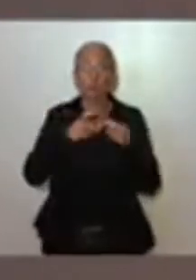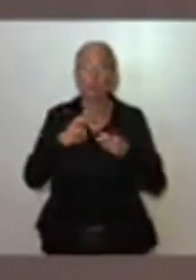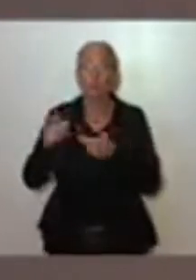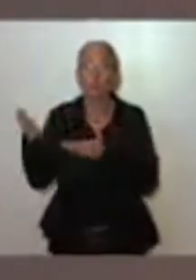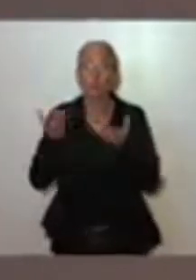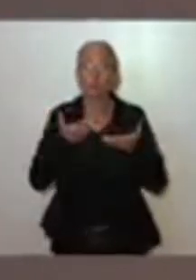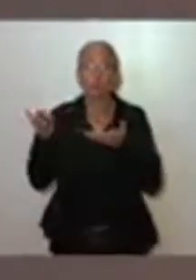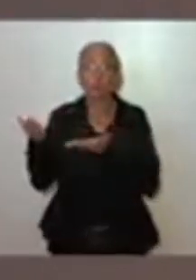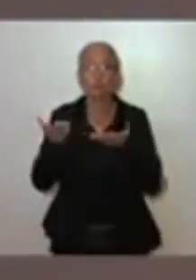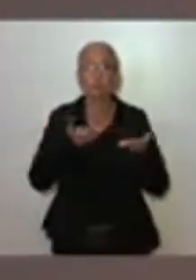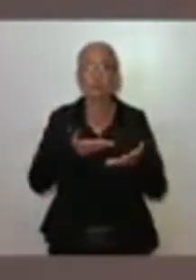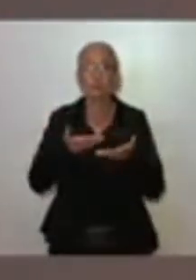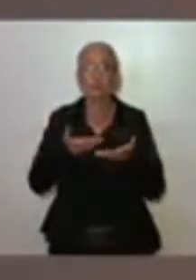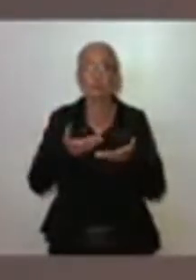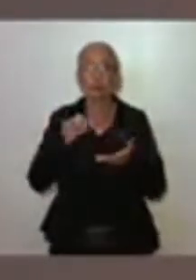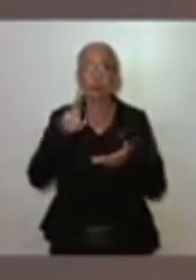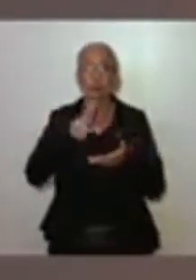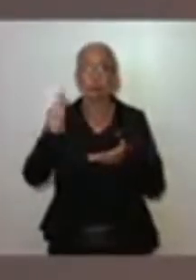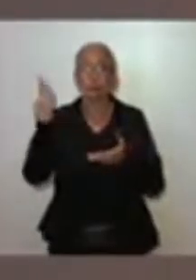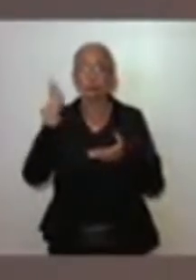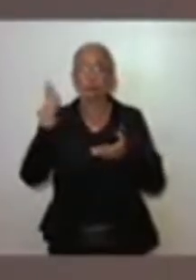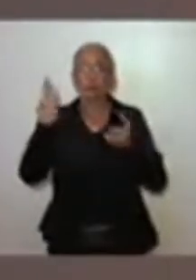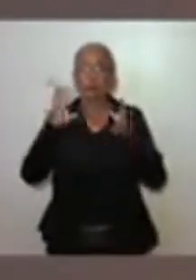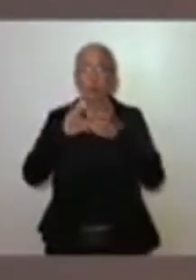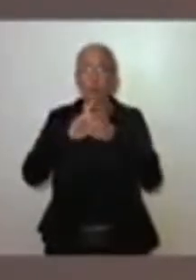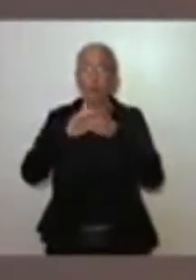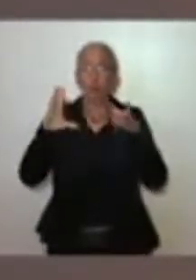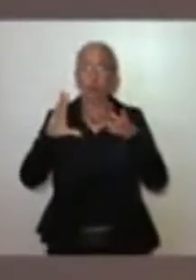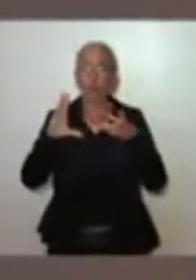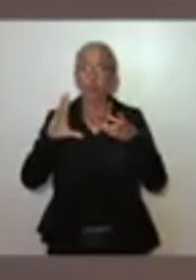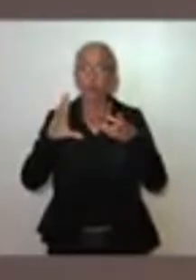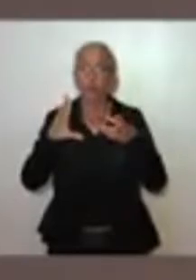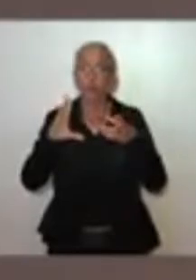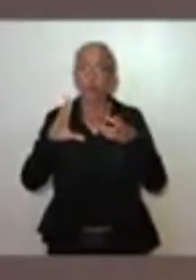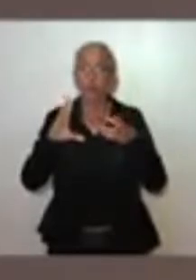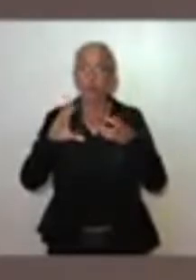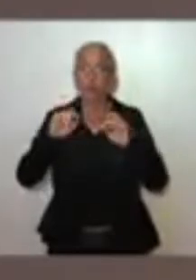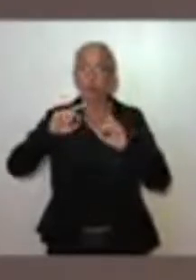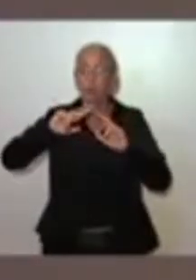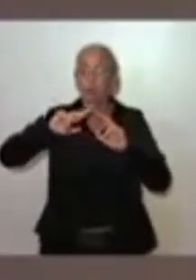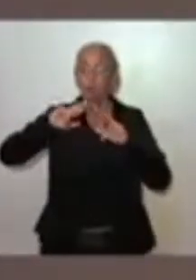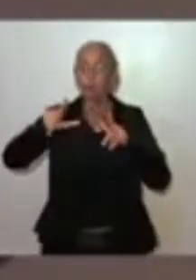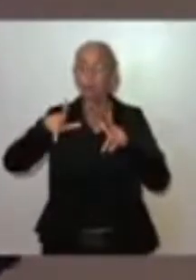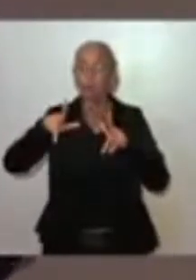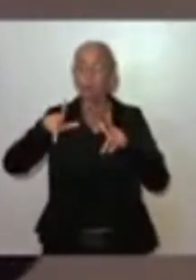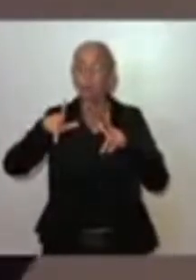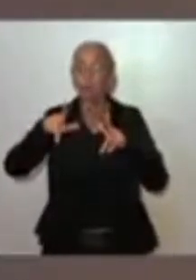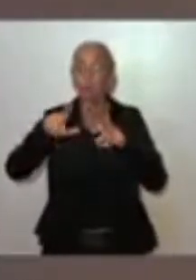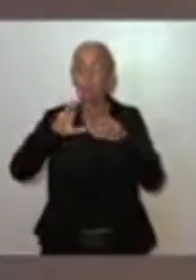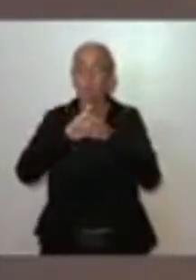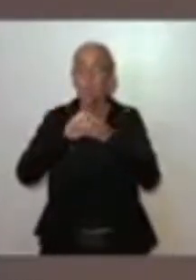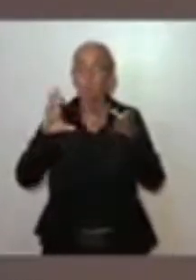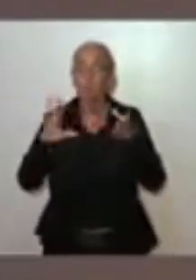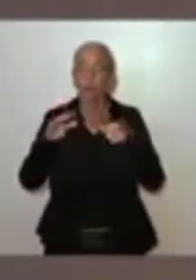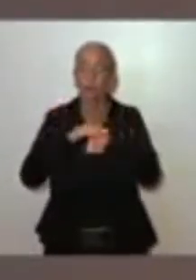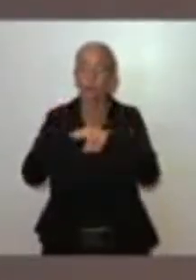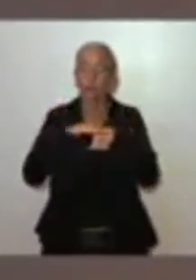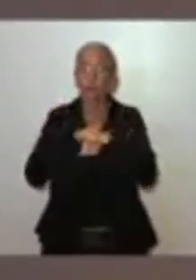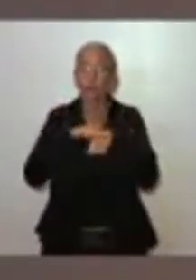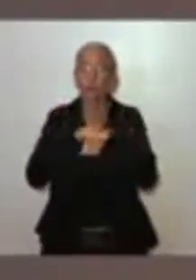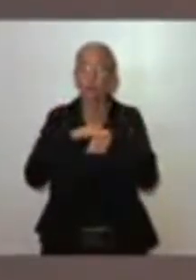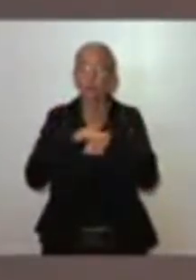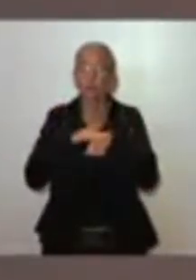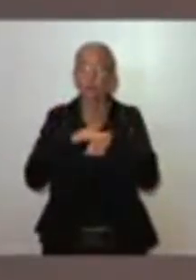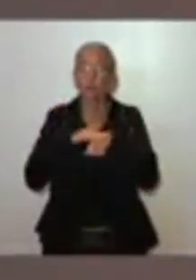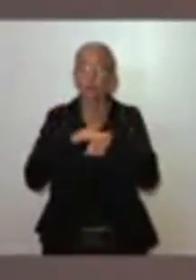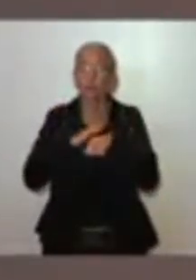recessão democrática oposto da Democracia que é o que nós estamos conversando aqui chama-se